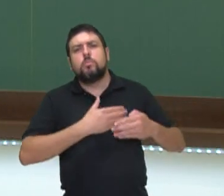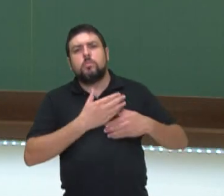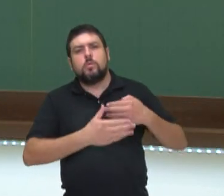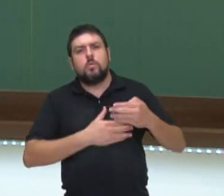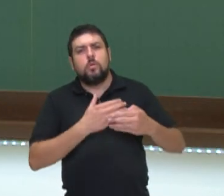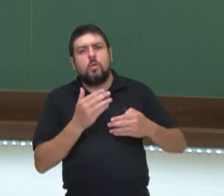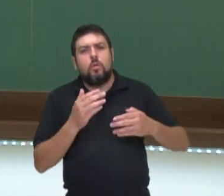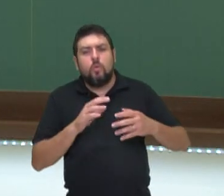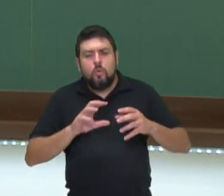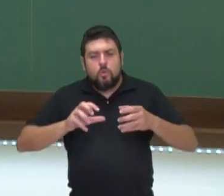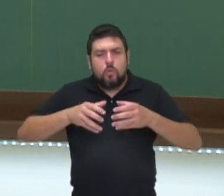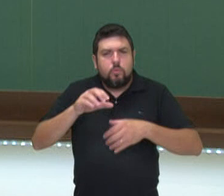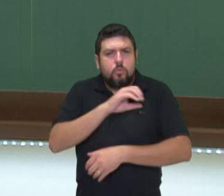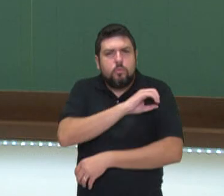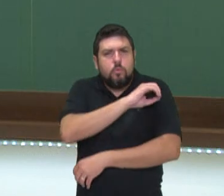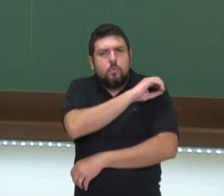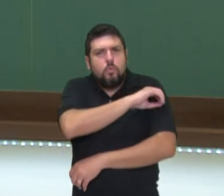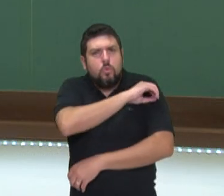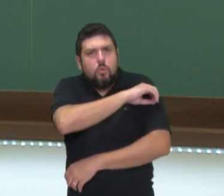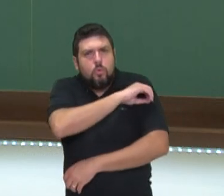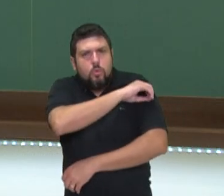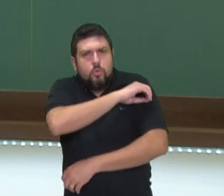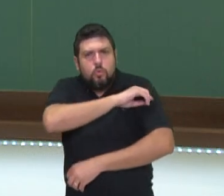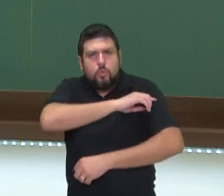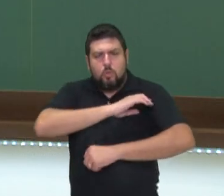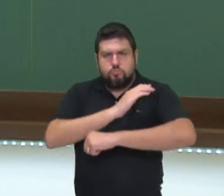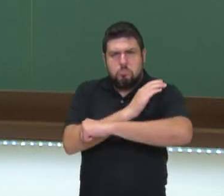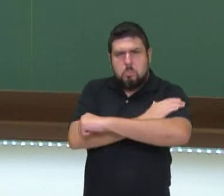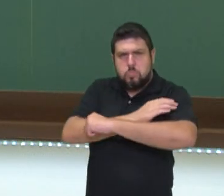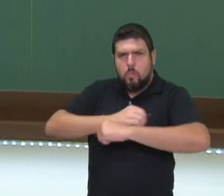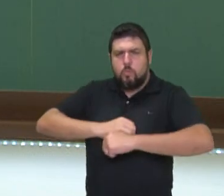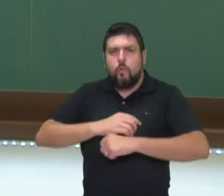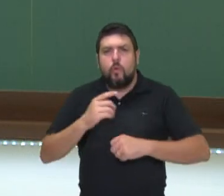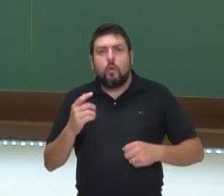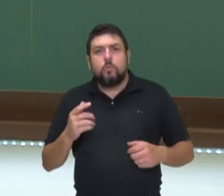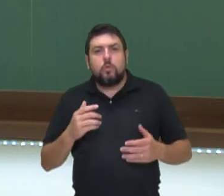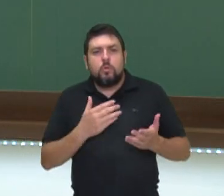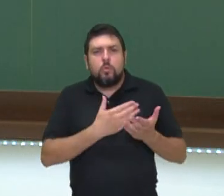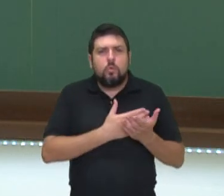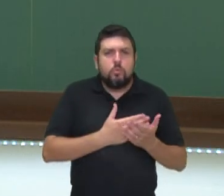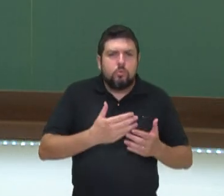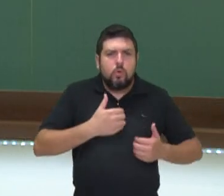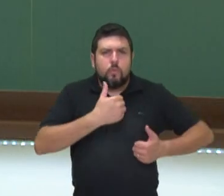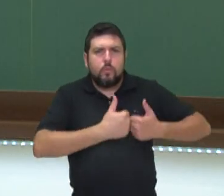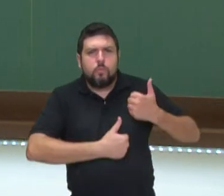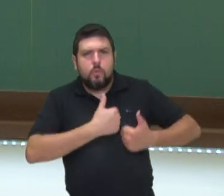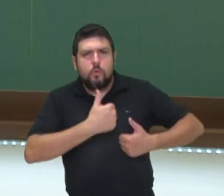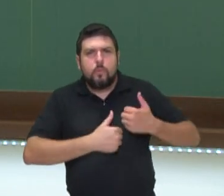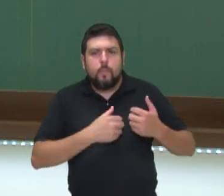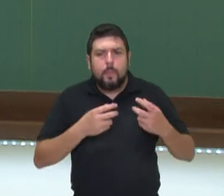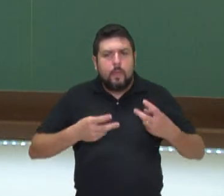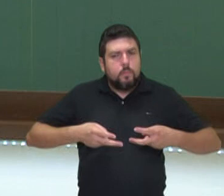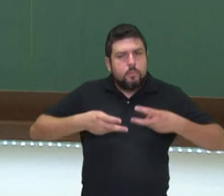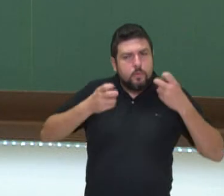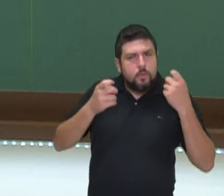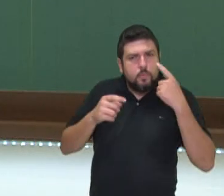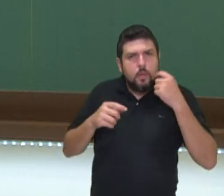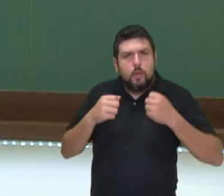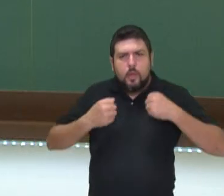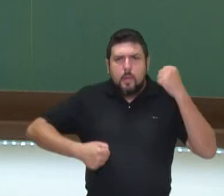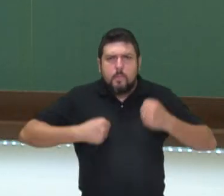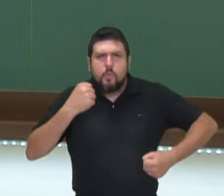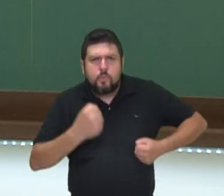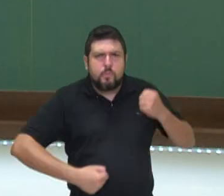trabalhava em empresas que eram fortes começaram a jogar futebol, eles começaram a ver que eles produziam, né? Que eles corriam,